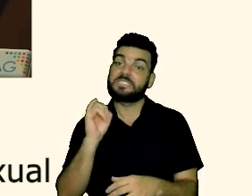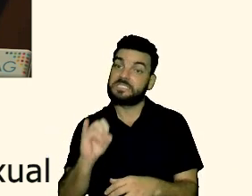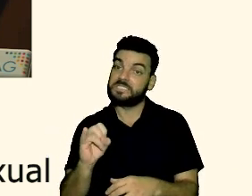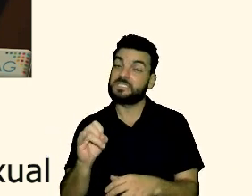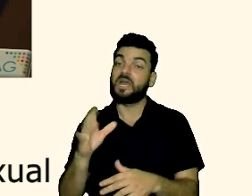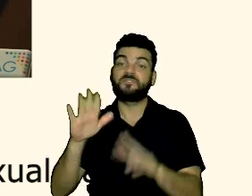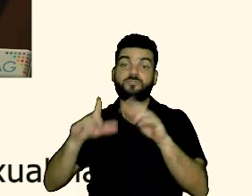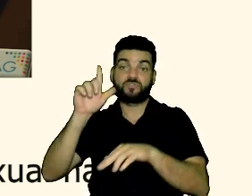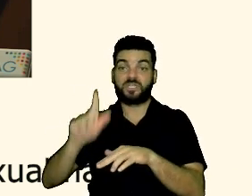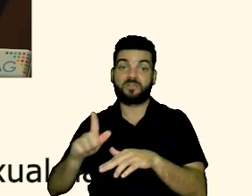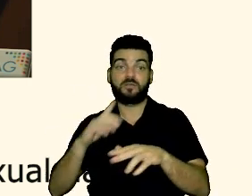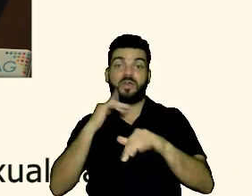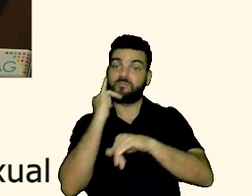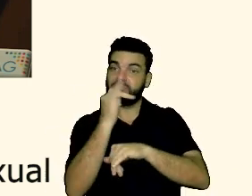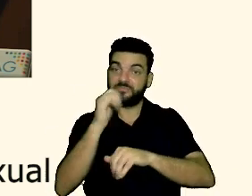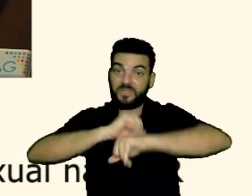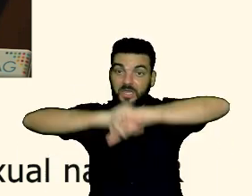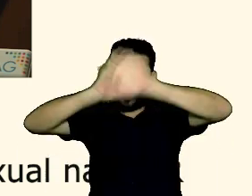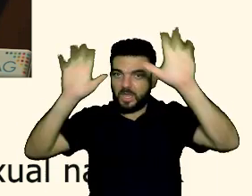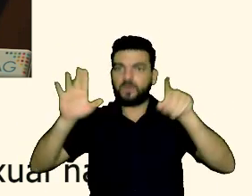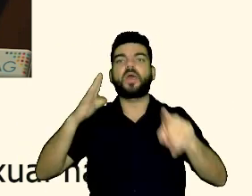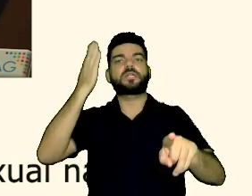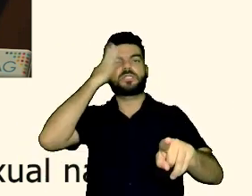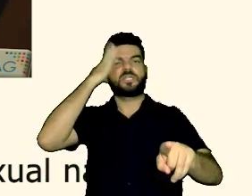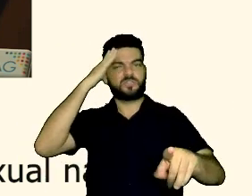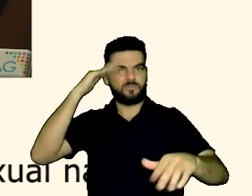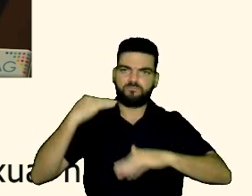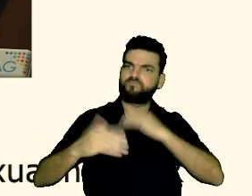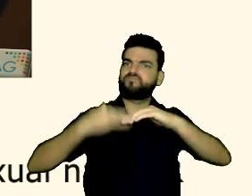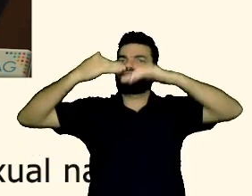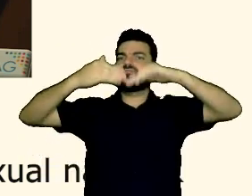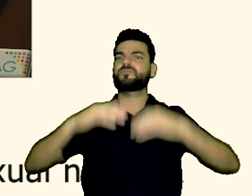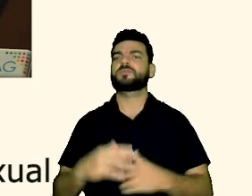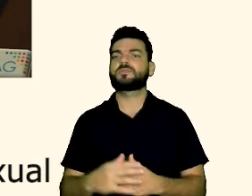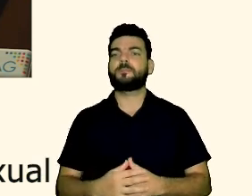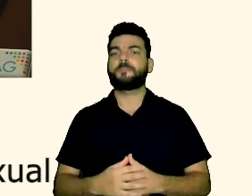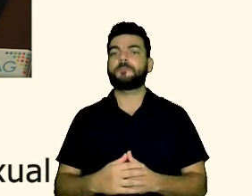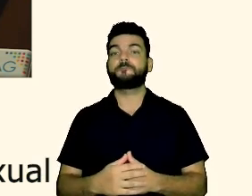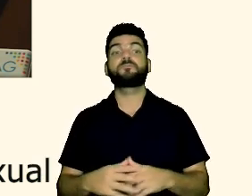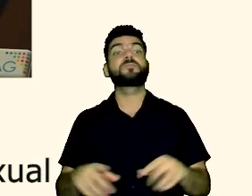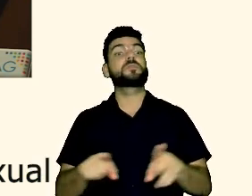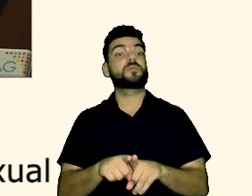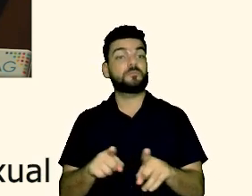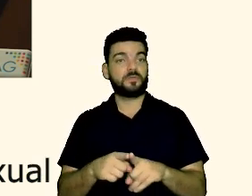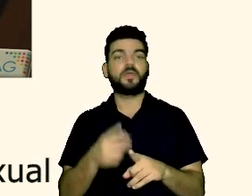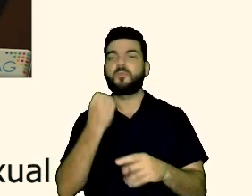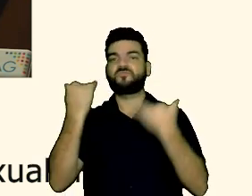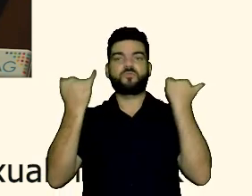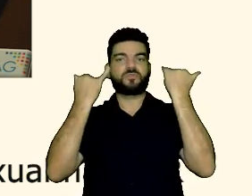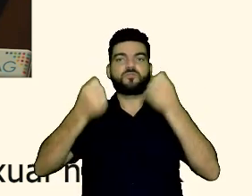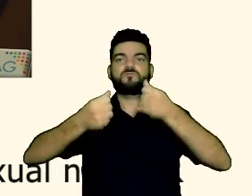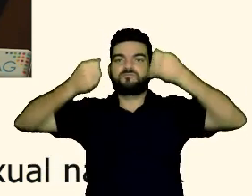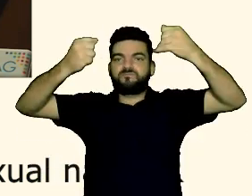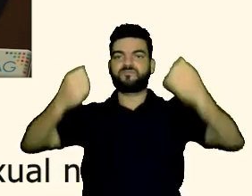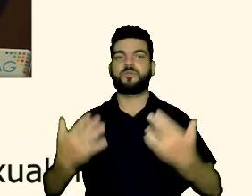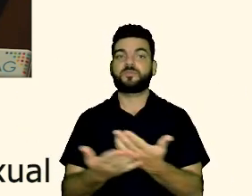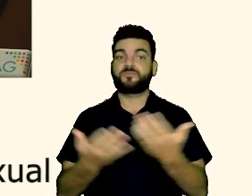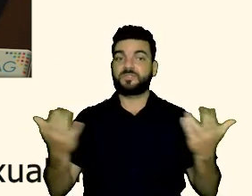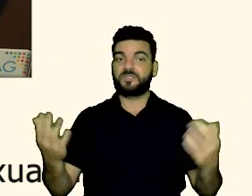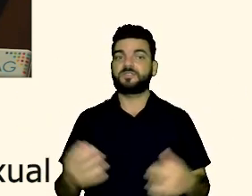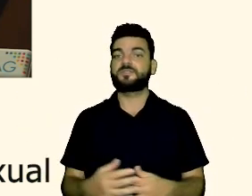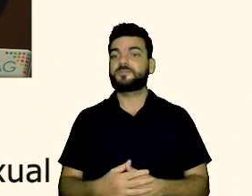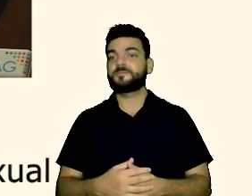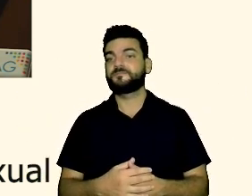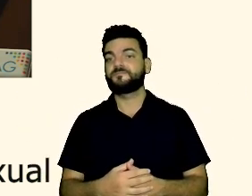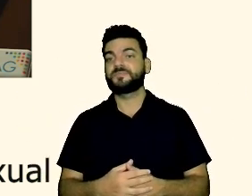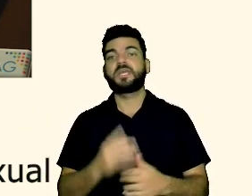como estabelecer um bom nível de informação, está sempre conectado com a alta direção, atualizado. Se vem